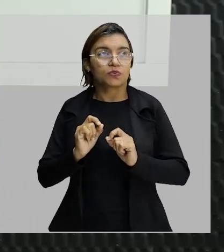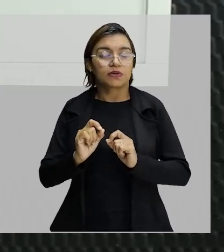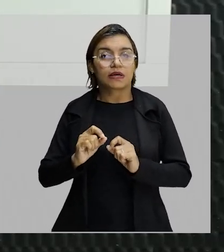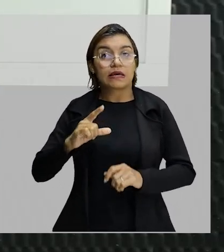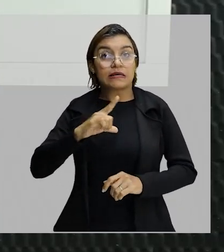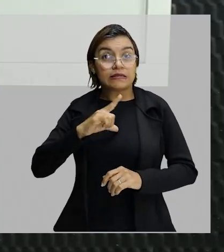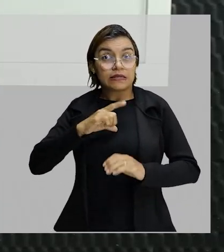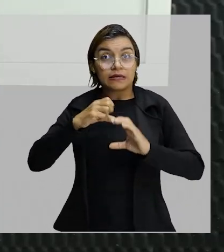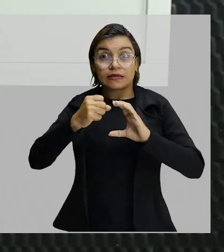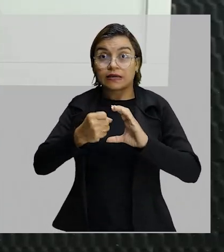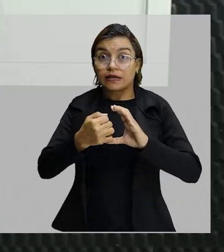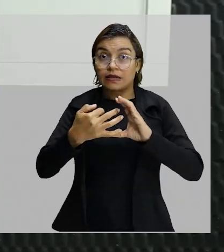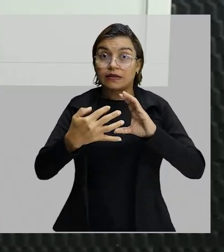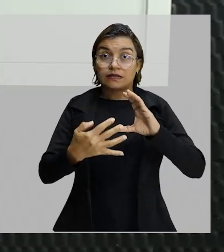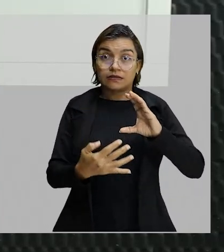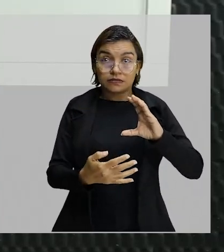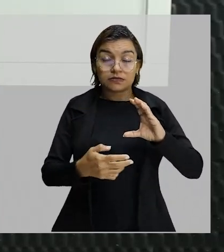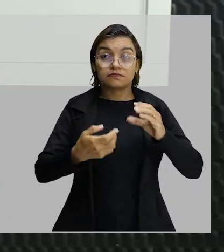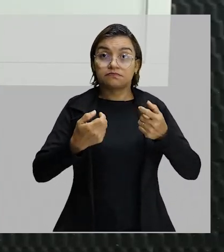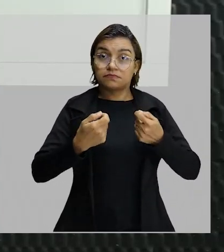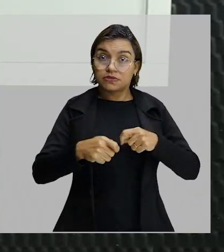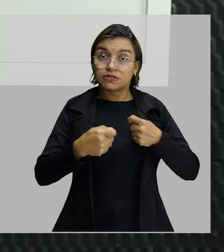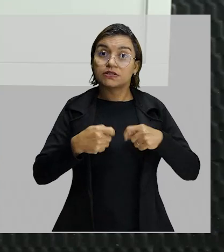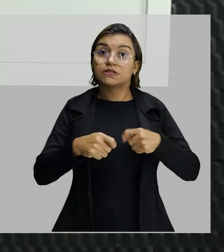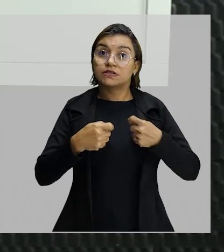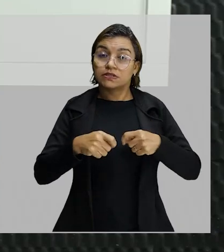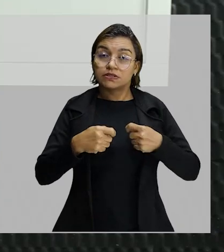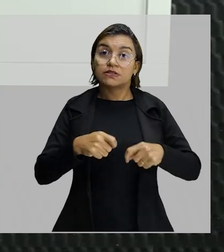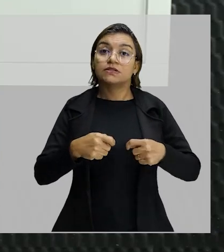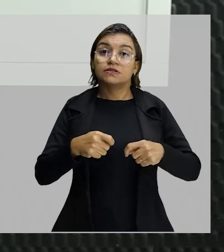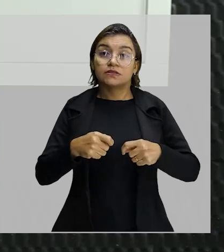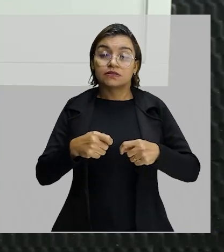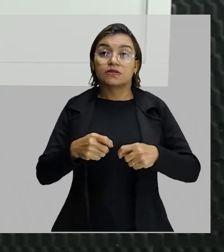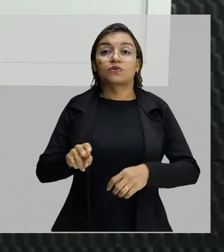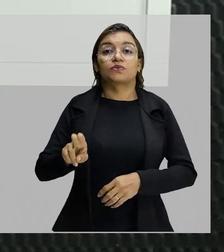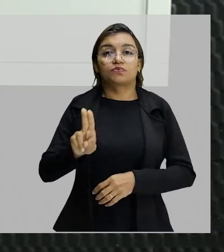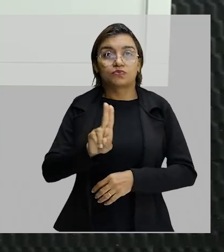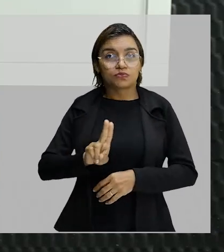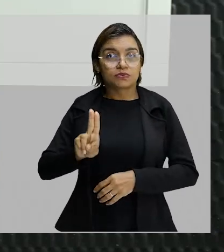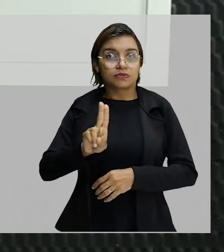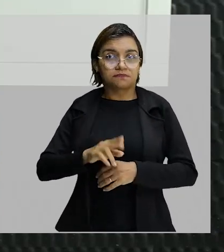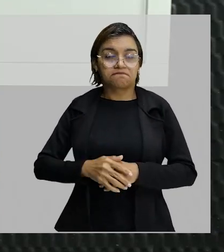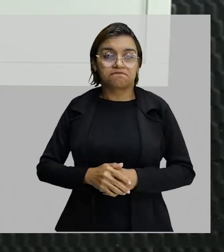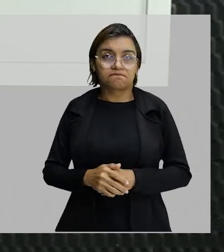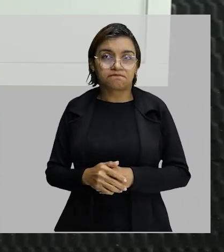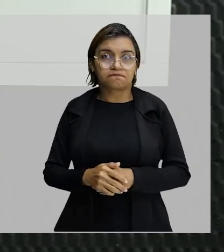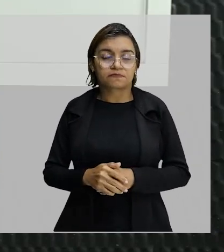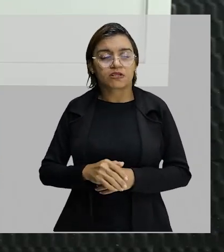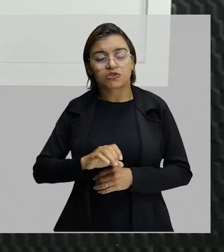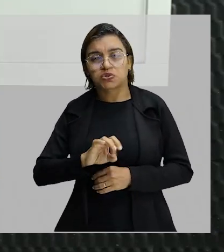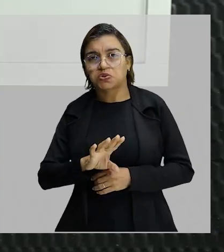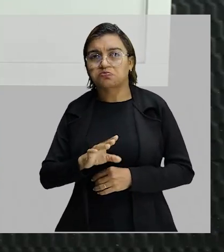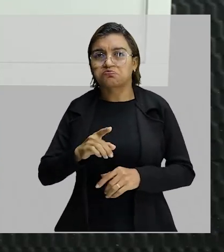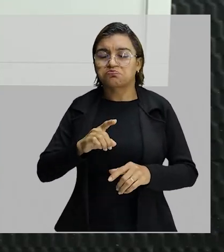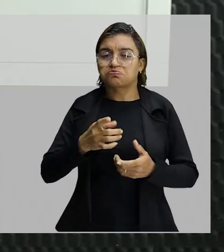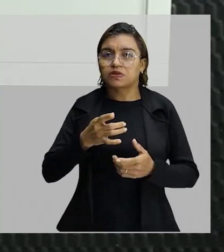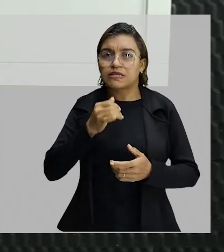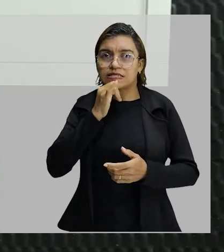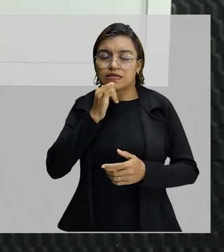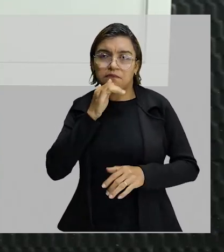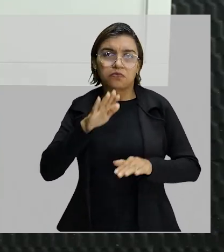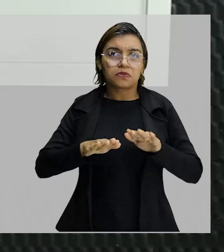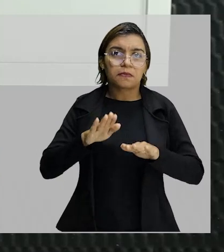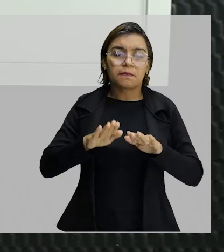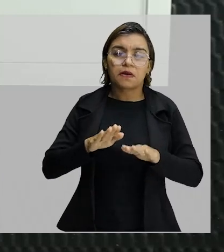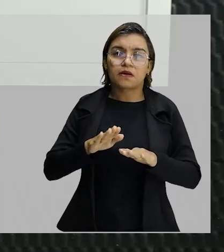algumas características que têm que ser levadas em consideração. Tá certo? Isso não depende apenas só dessa diferença de temperatura,